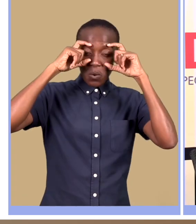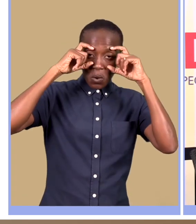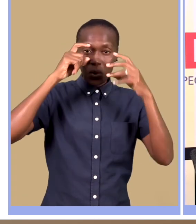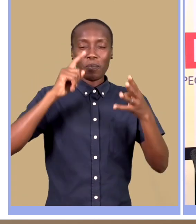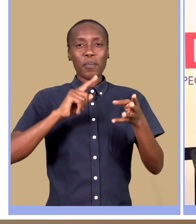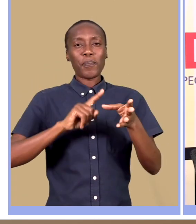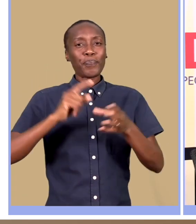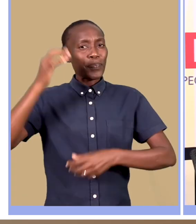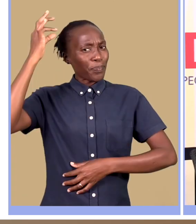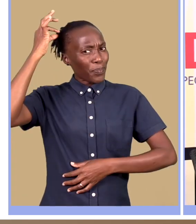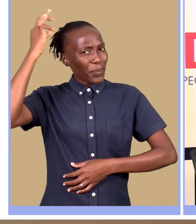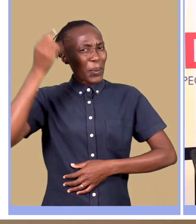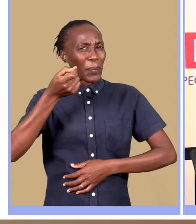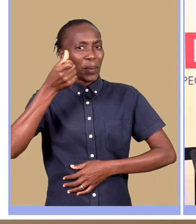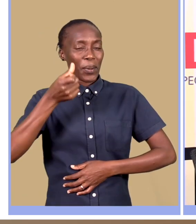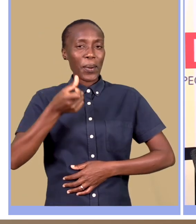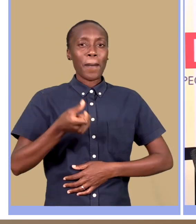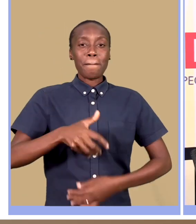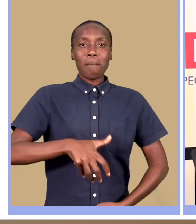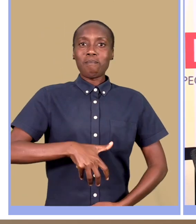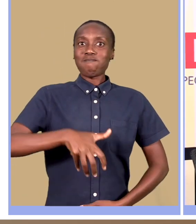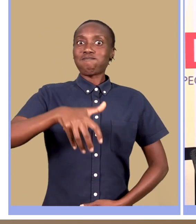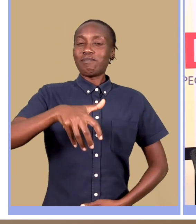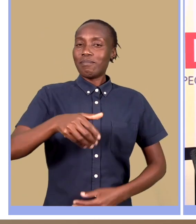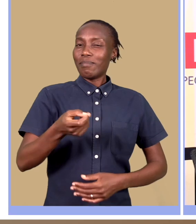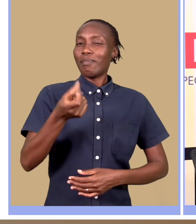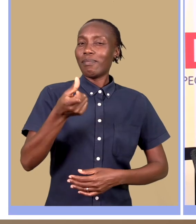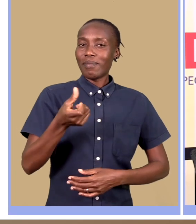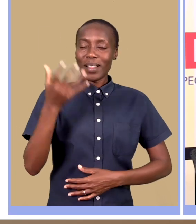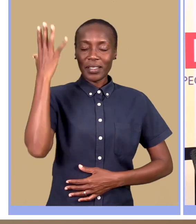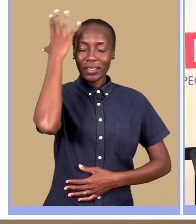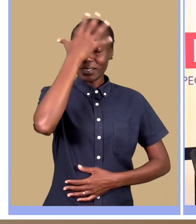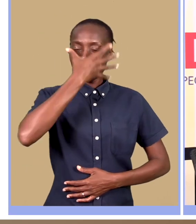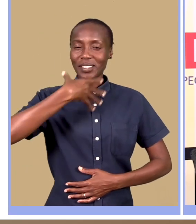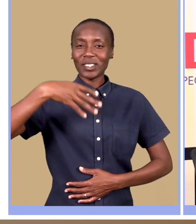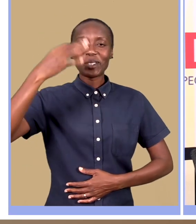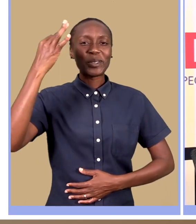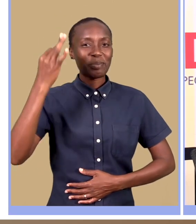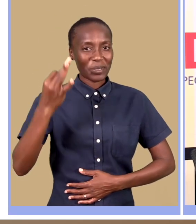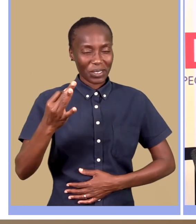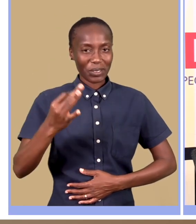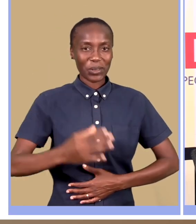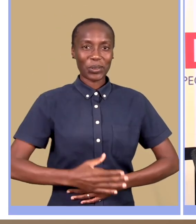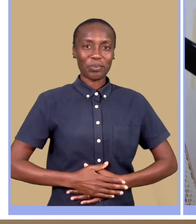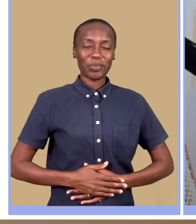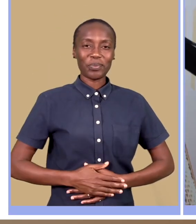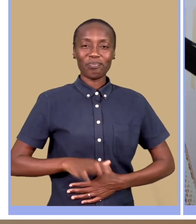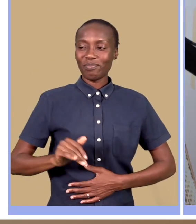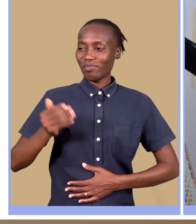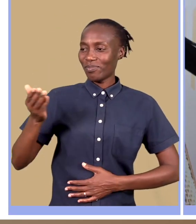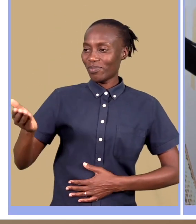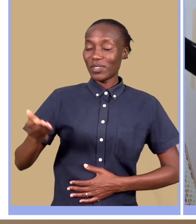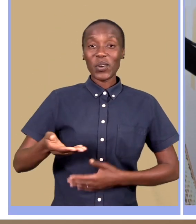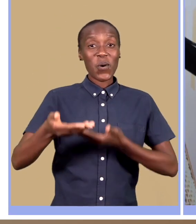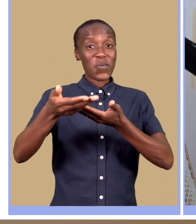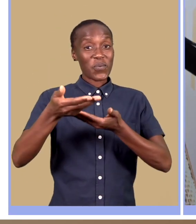uma barguinha um bocadinho avantajada e também sou muito bonito. Tenho aqui o meu convidado, o